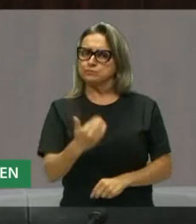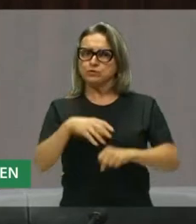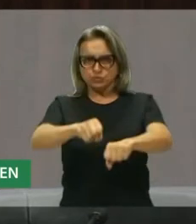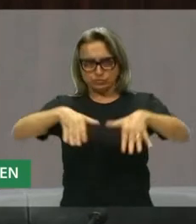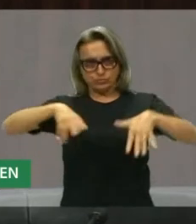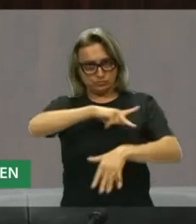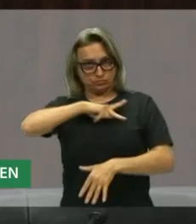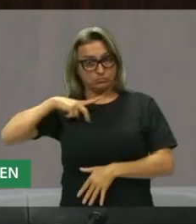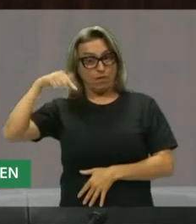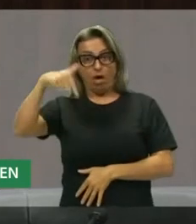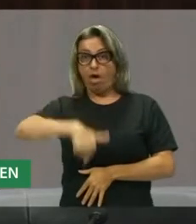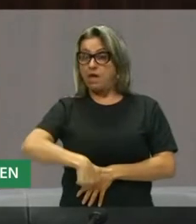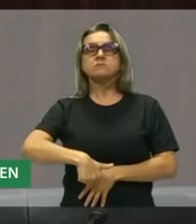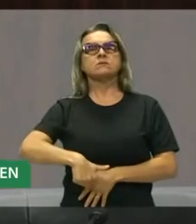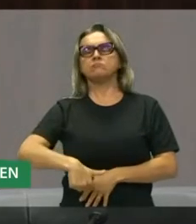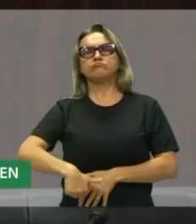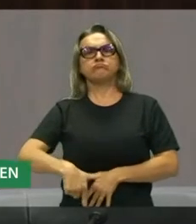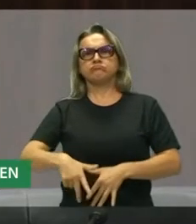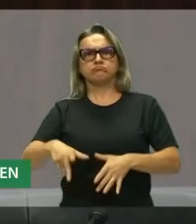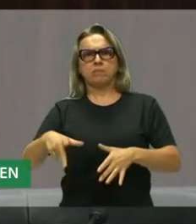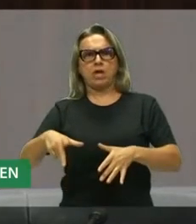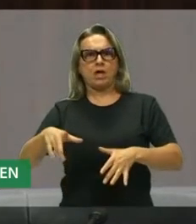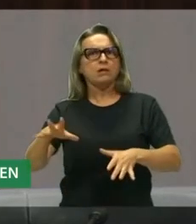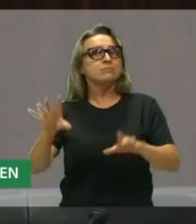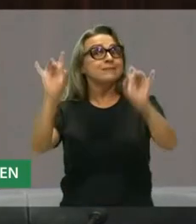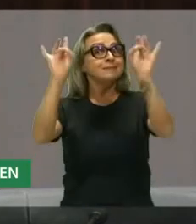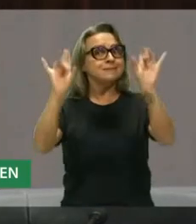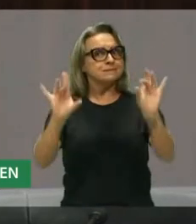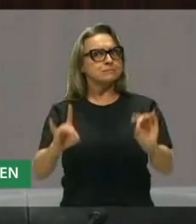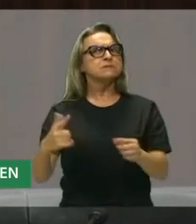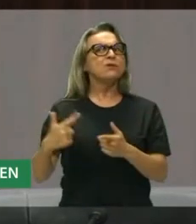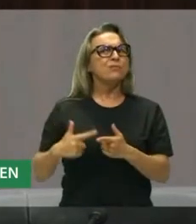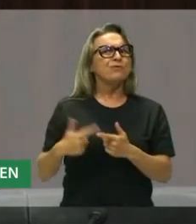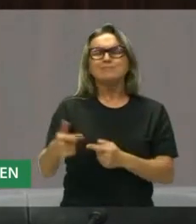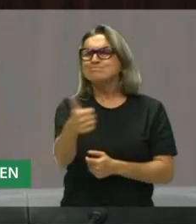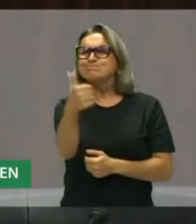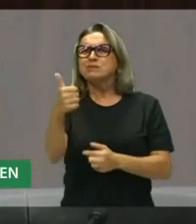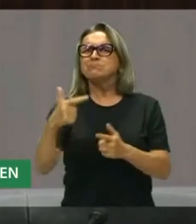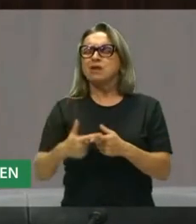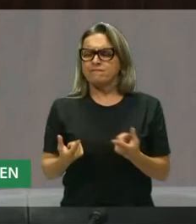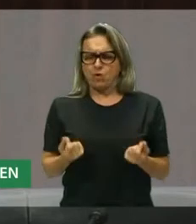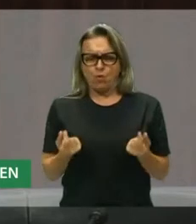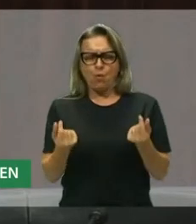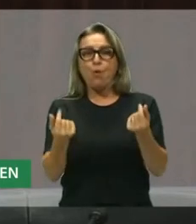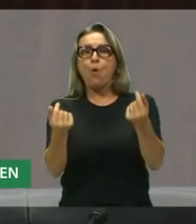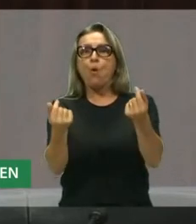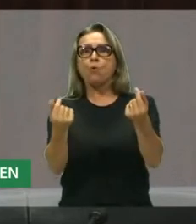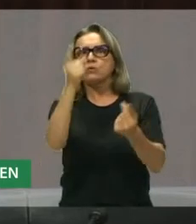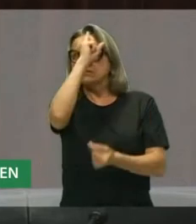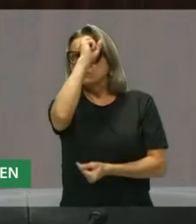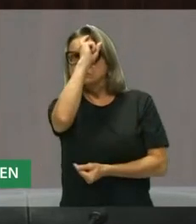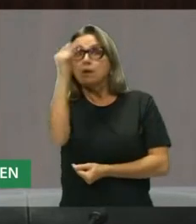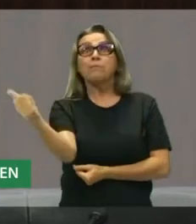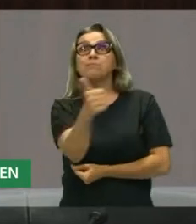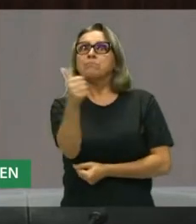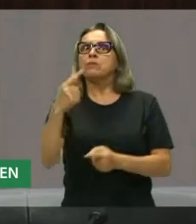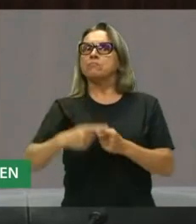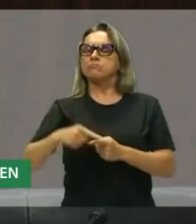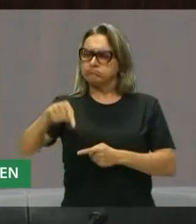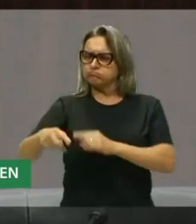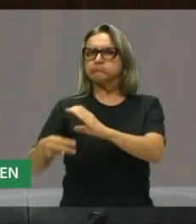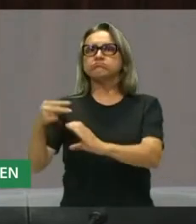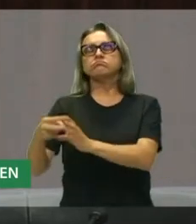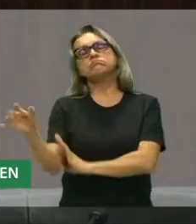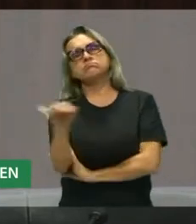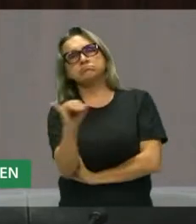dizer inédita, visto que é a primeira vez que as contas do hospital são tratadas em audiência pública aqui na Câmara de Vereadores nos